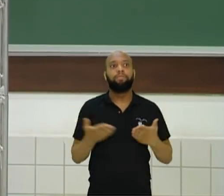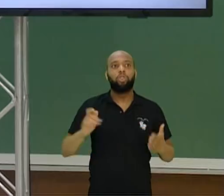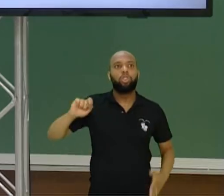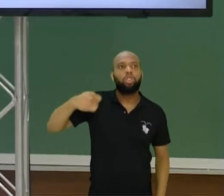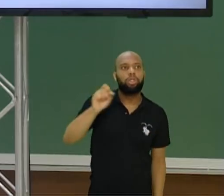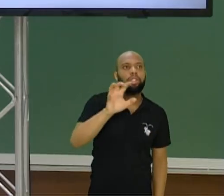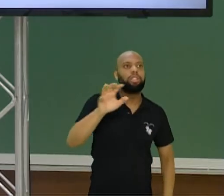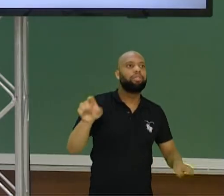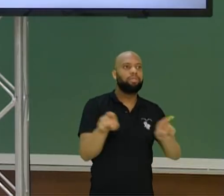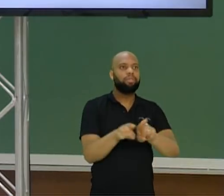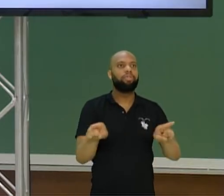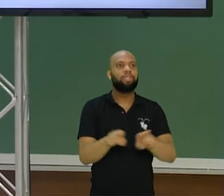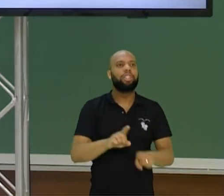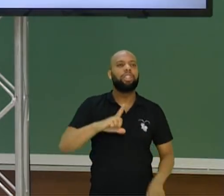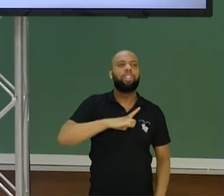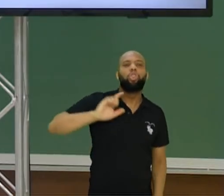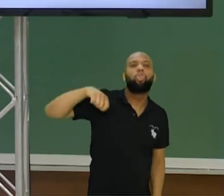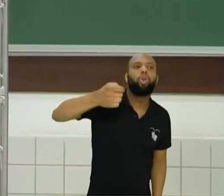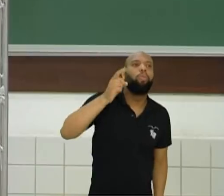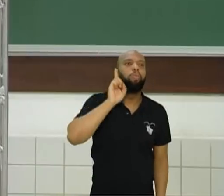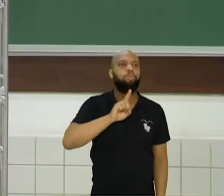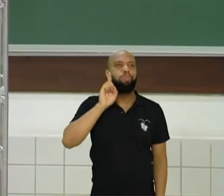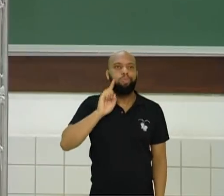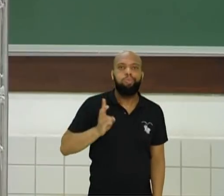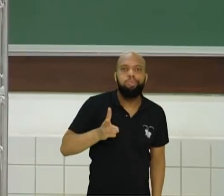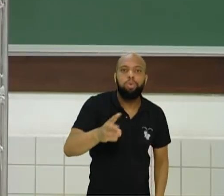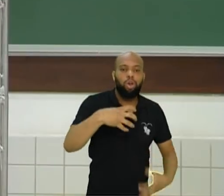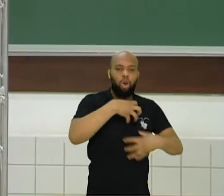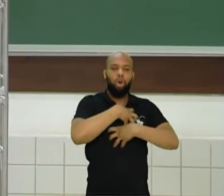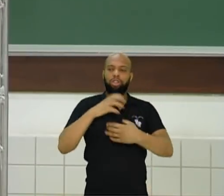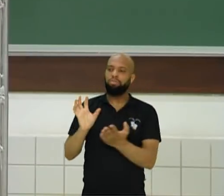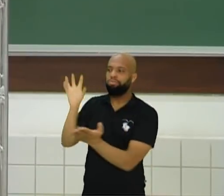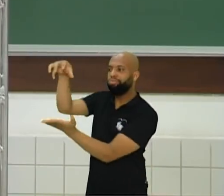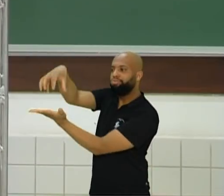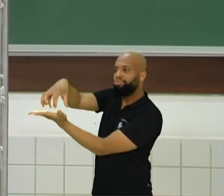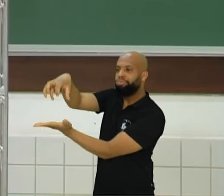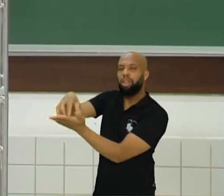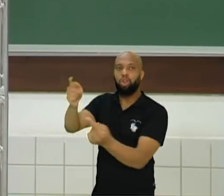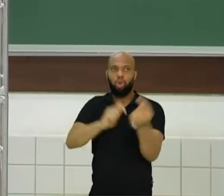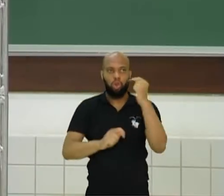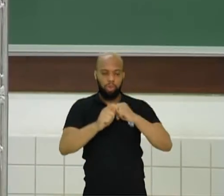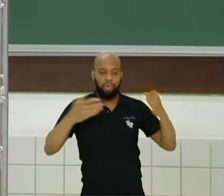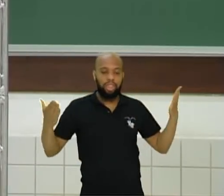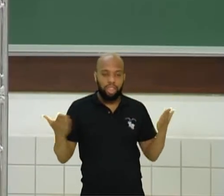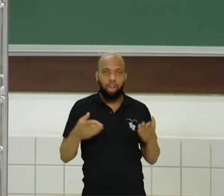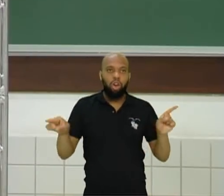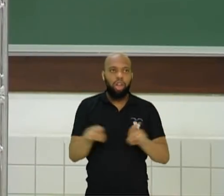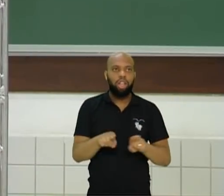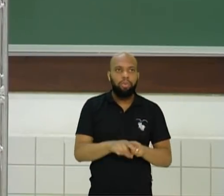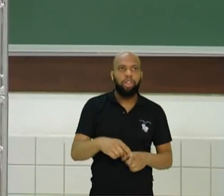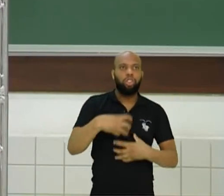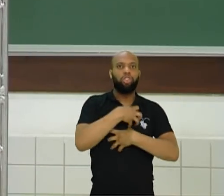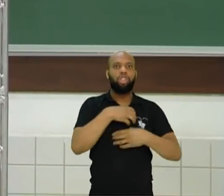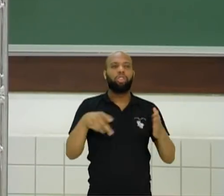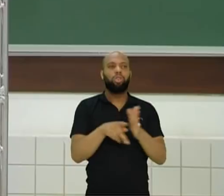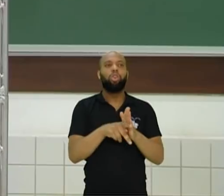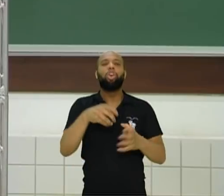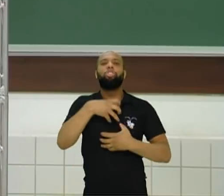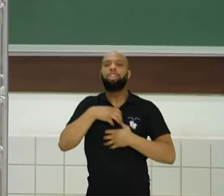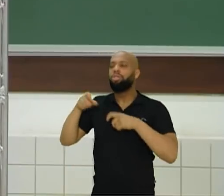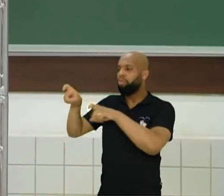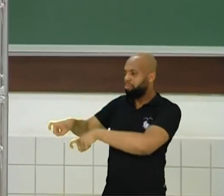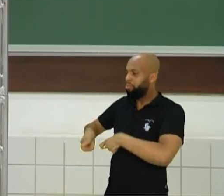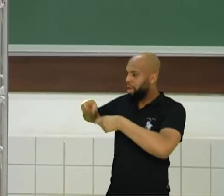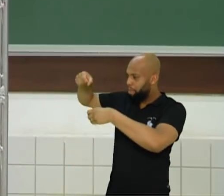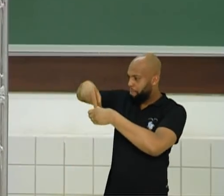falando ainda dos Estados Unidos, dos setores da economia, agora a gente vai falar um pouquinho sobre a questão da agropecuária